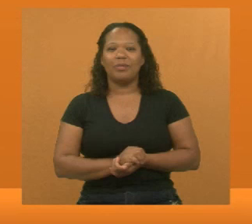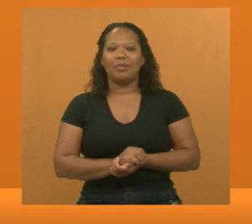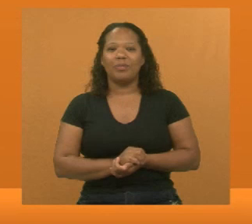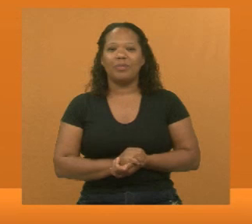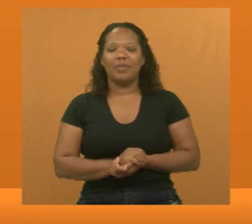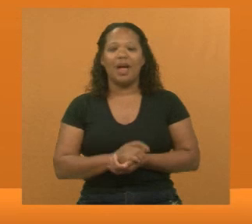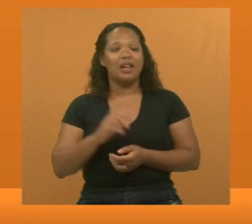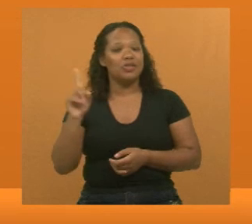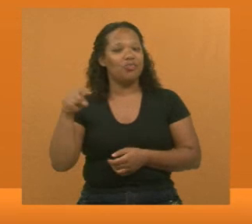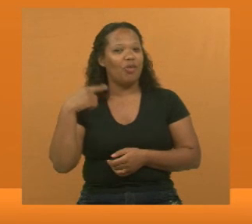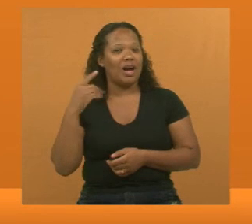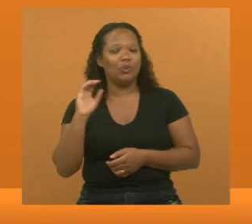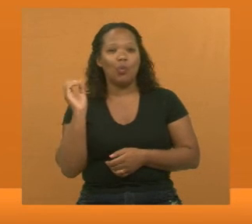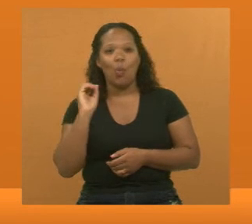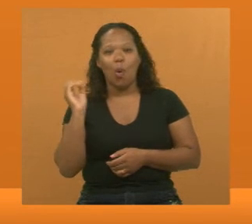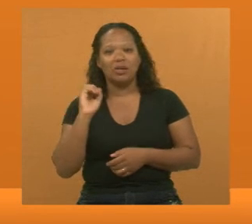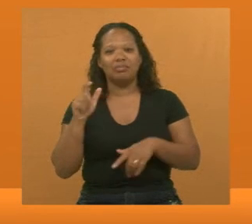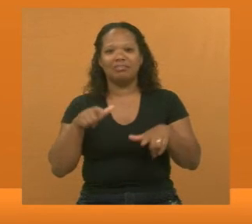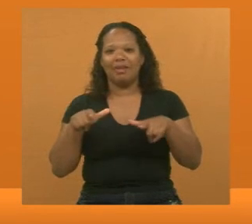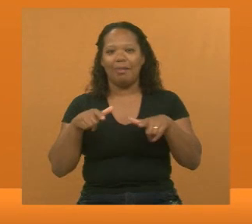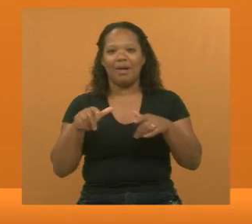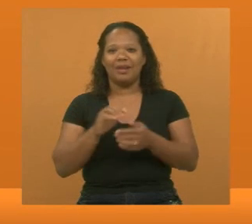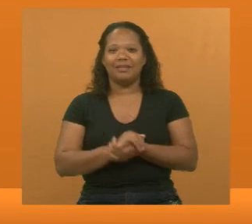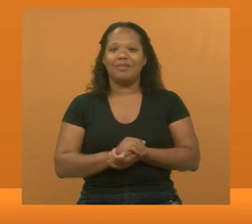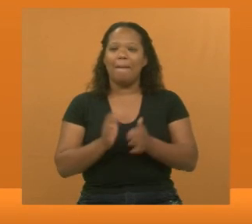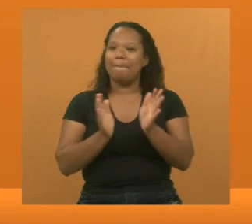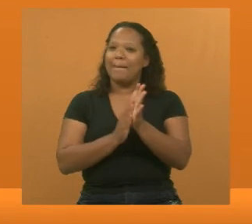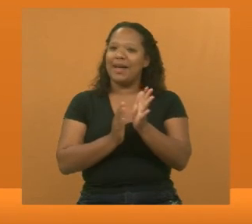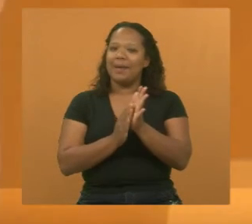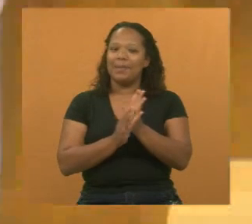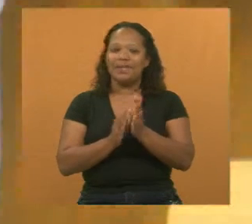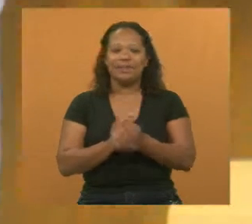grande advogado trabalhista. Meus parabéns.